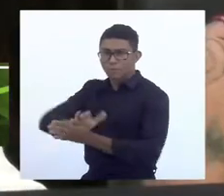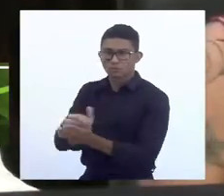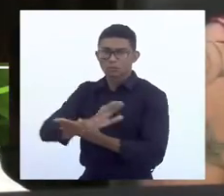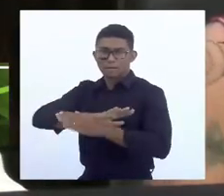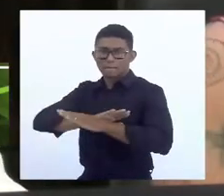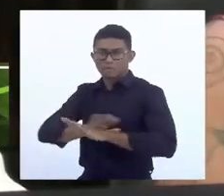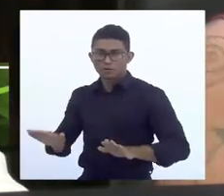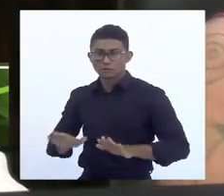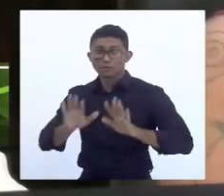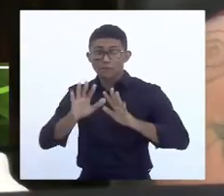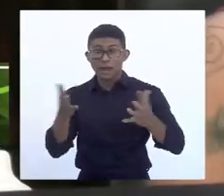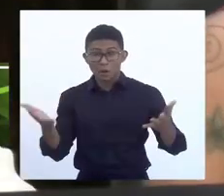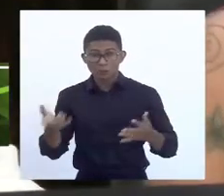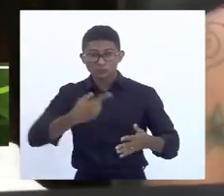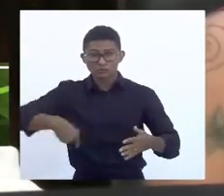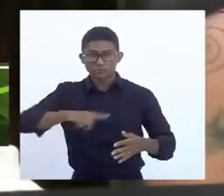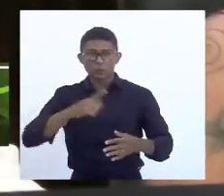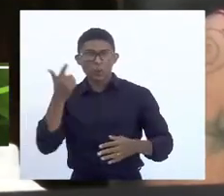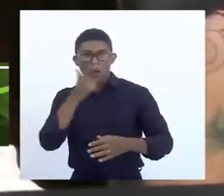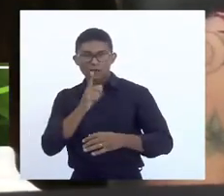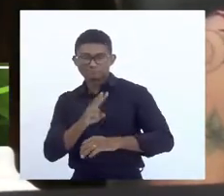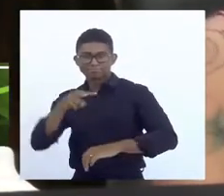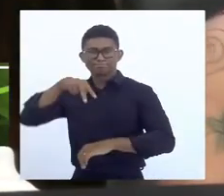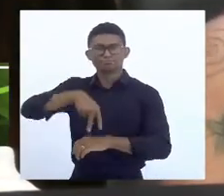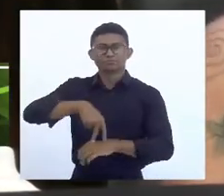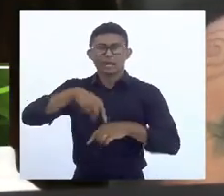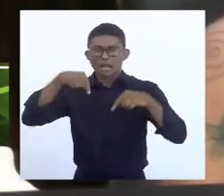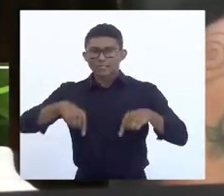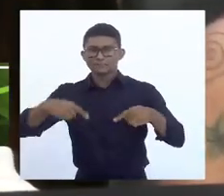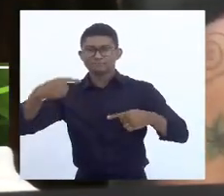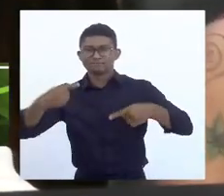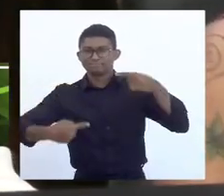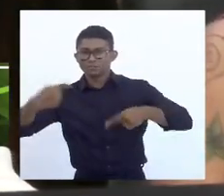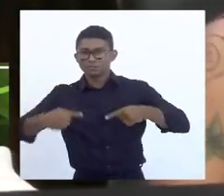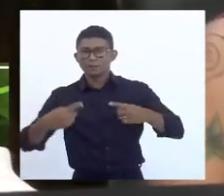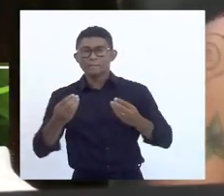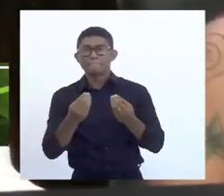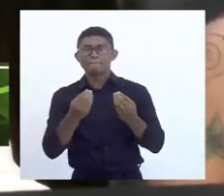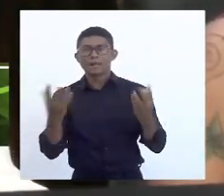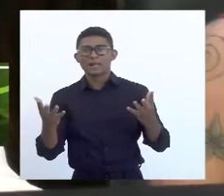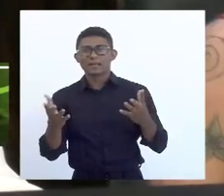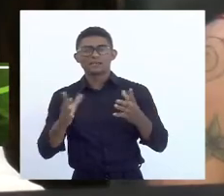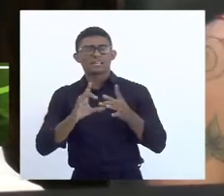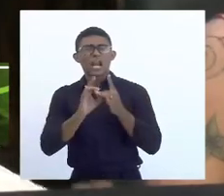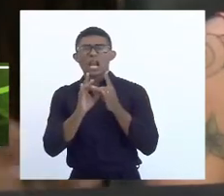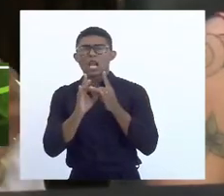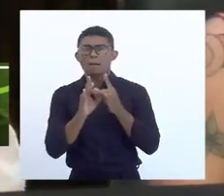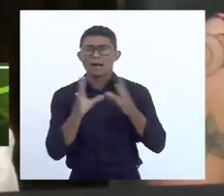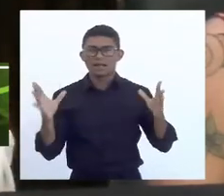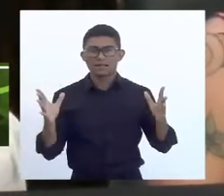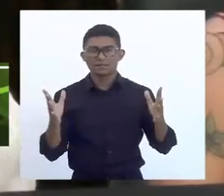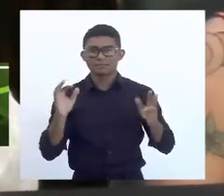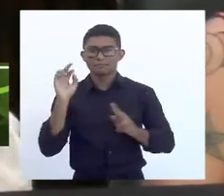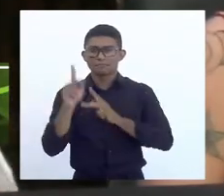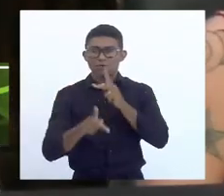gente senta nessa cadeira pela emancipação e a libertação do nosso